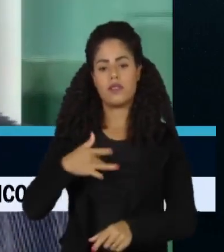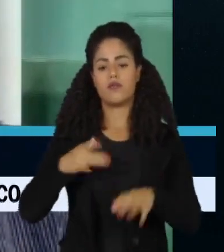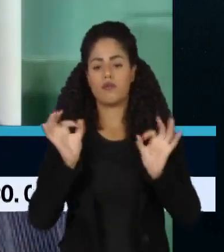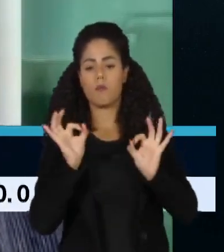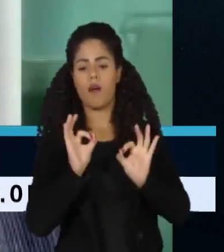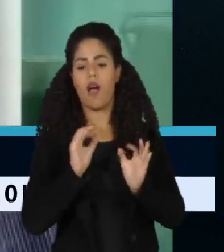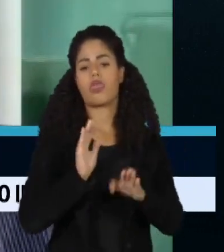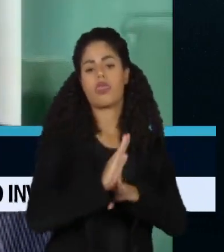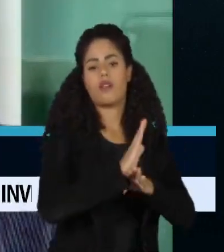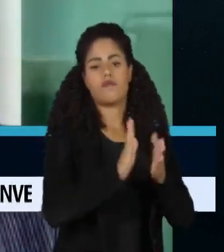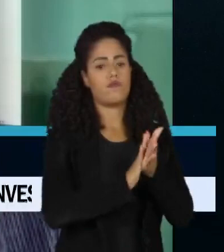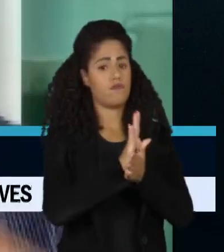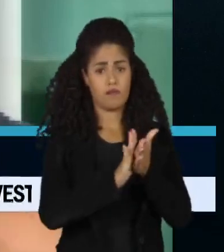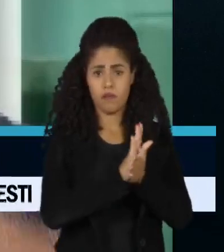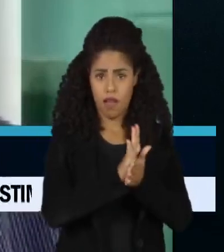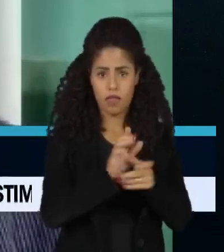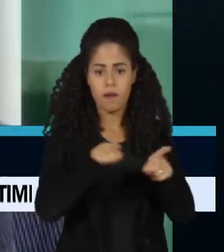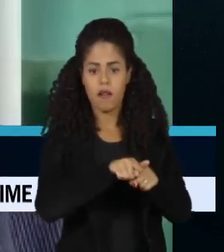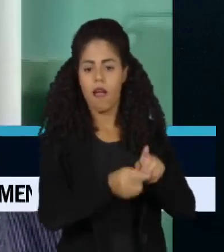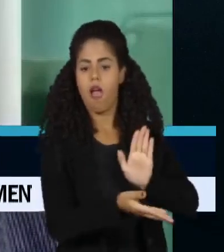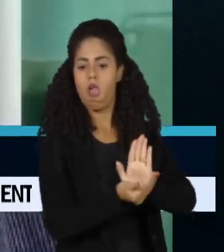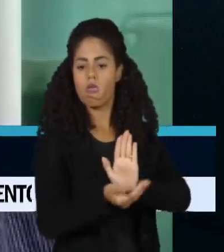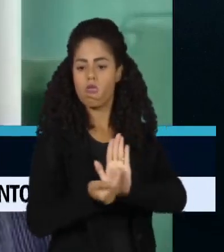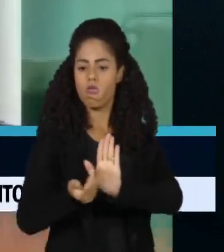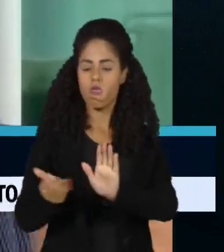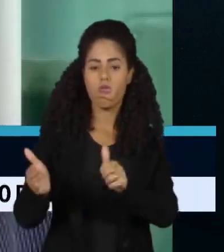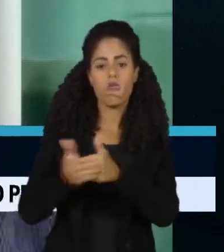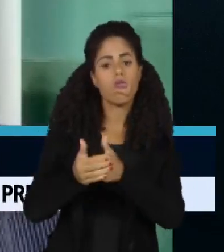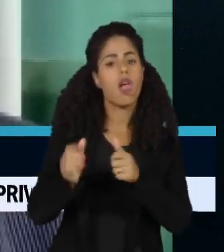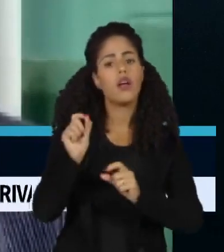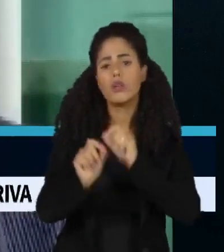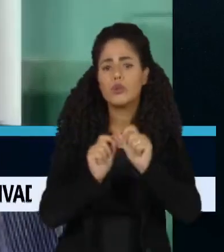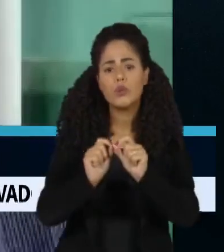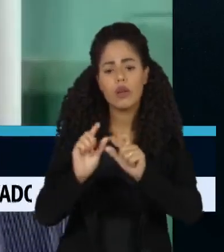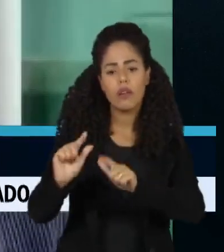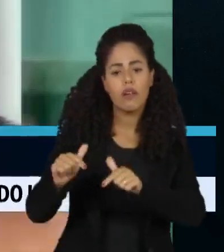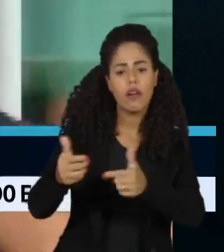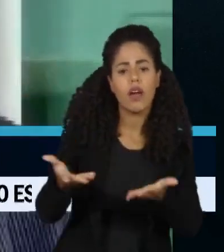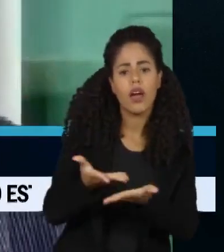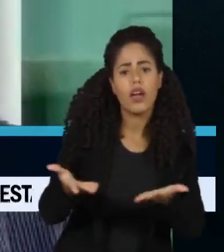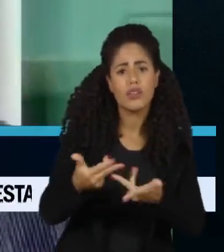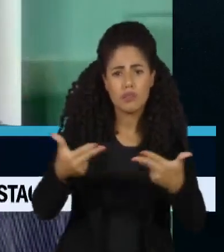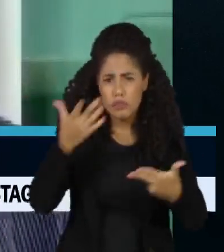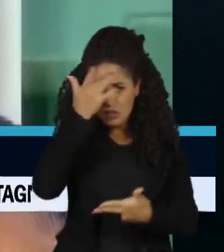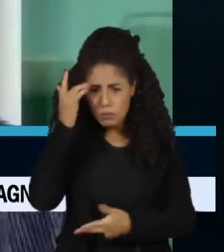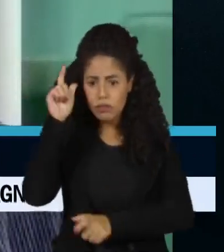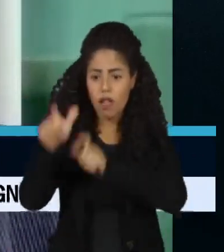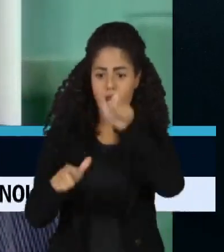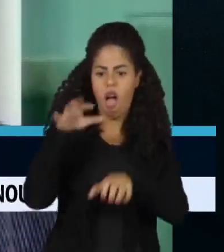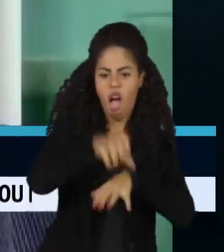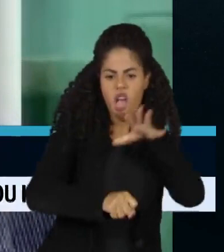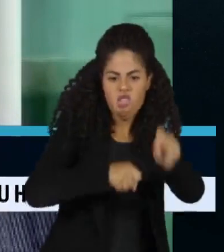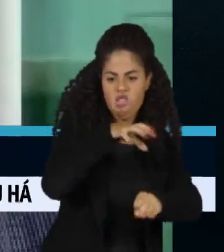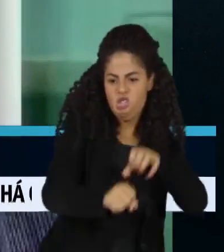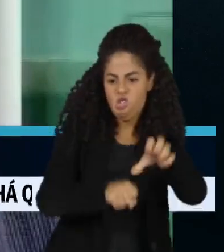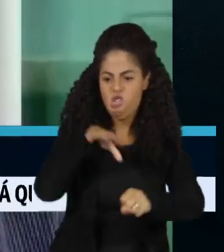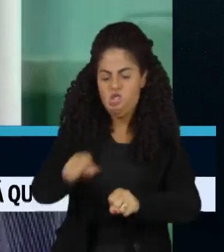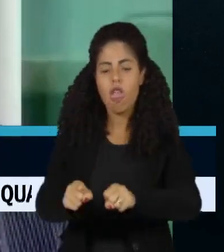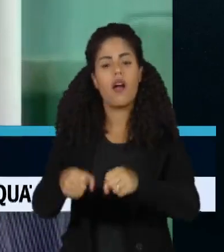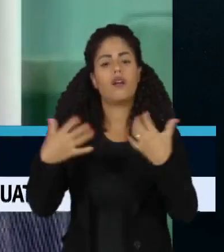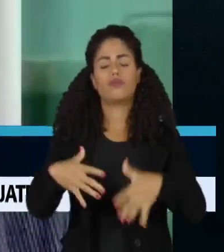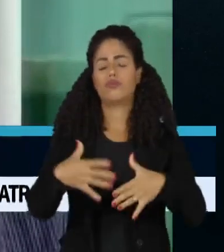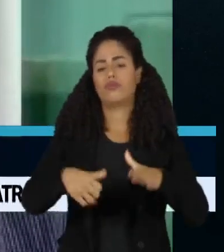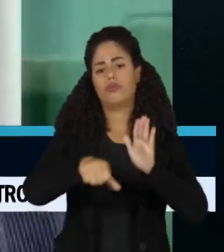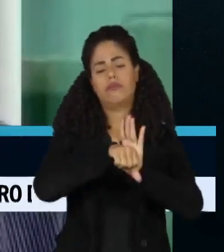é a omissão no acompanhamento concreto das consequências dessas presenças lá que gera mais gravemente